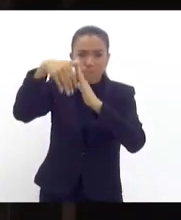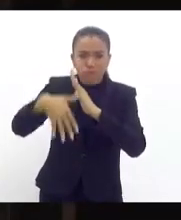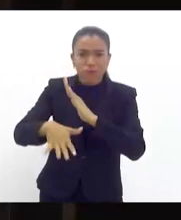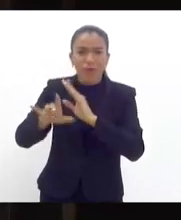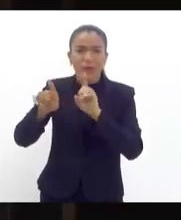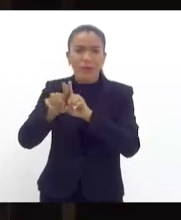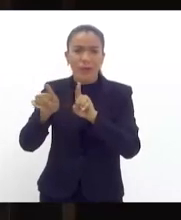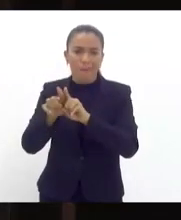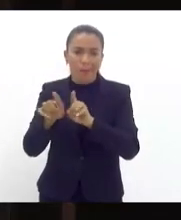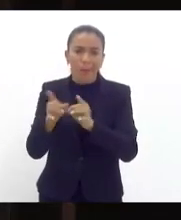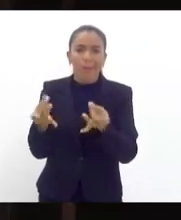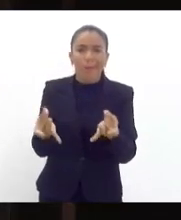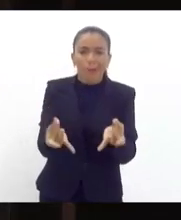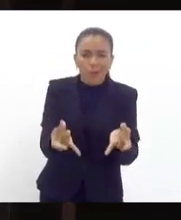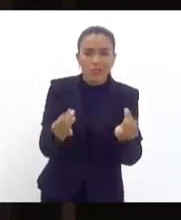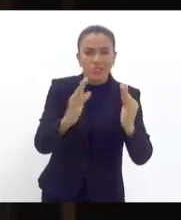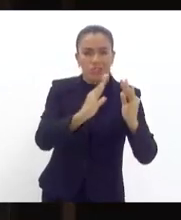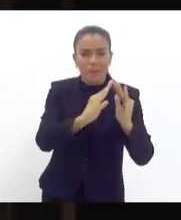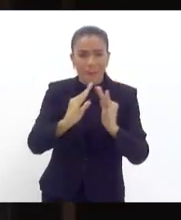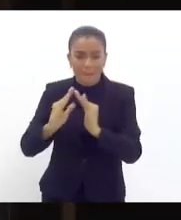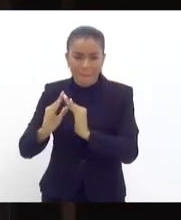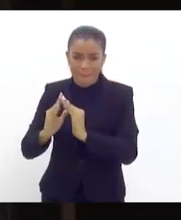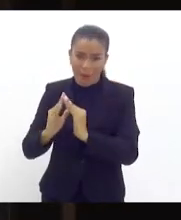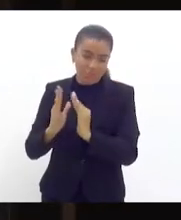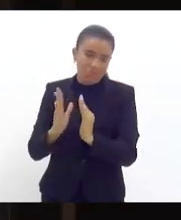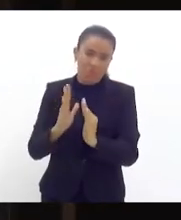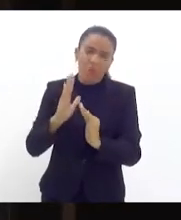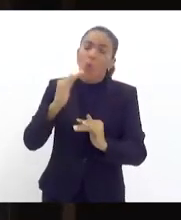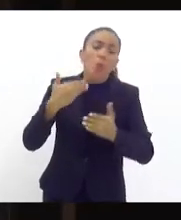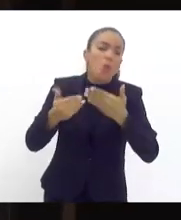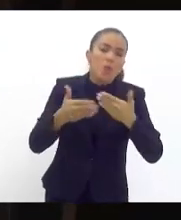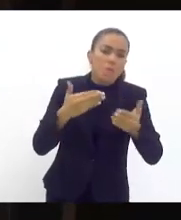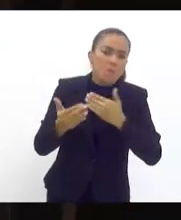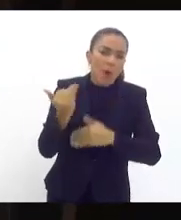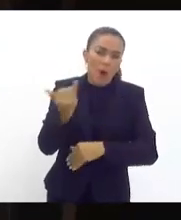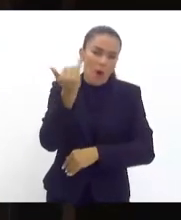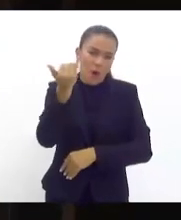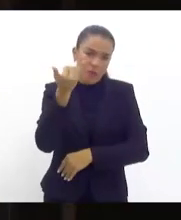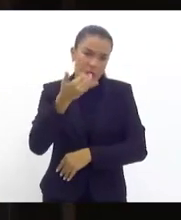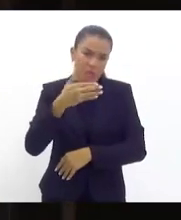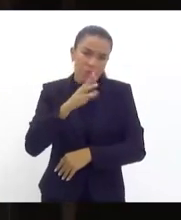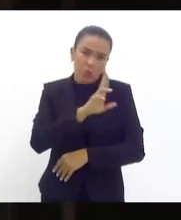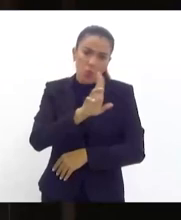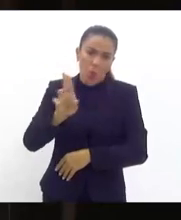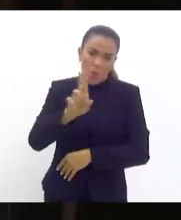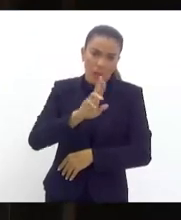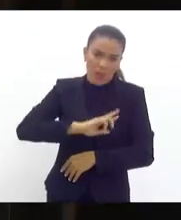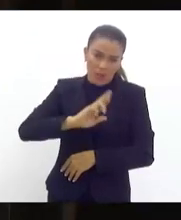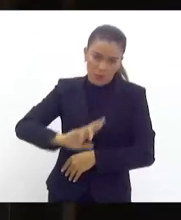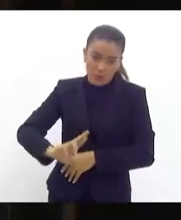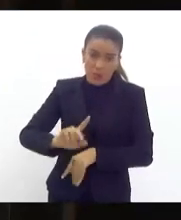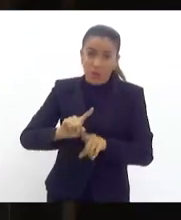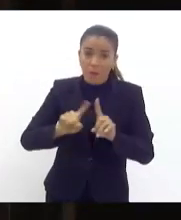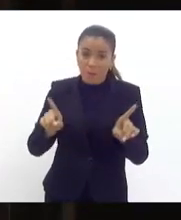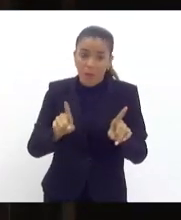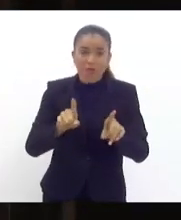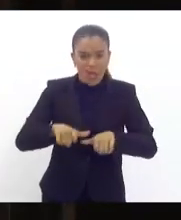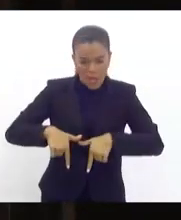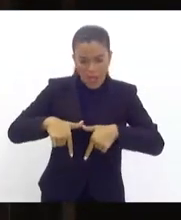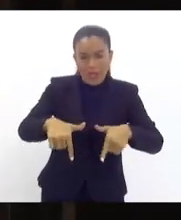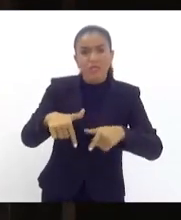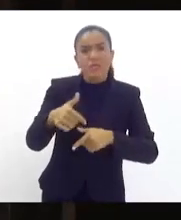budista seja qual seja a denominação religiosa eles fazem as ações sociais